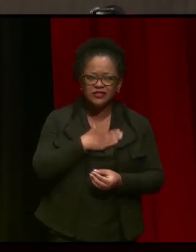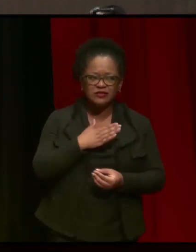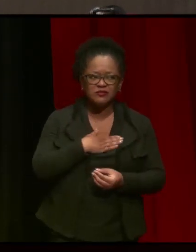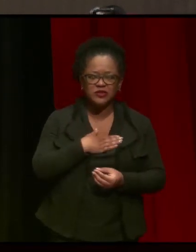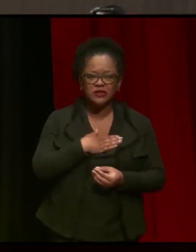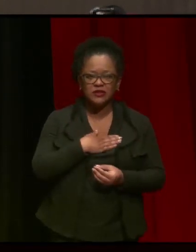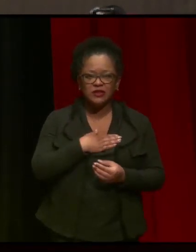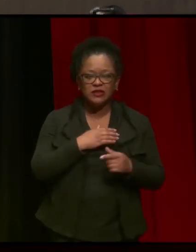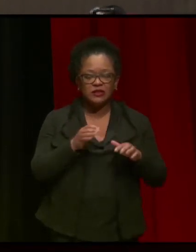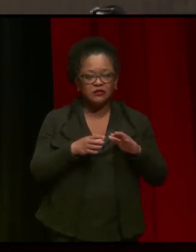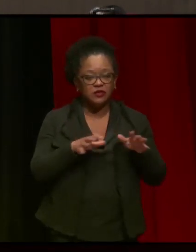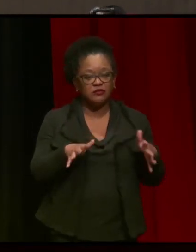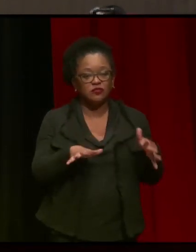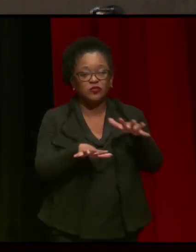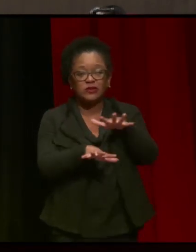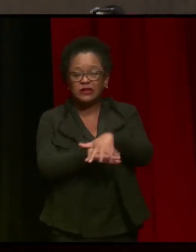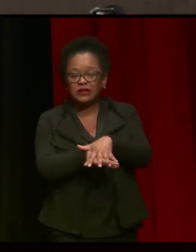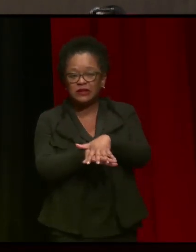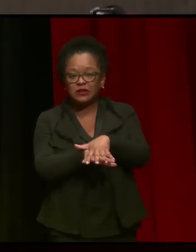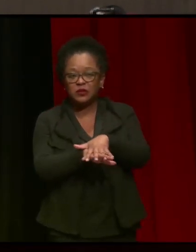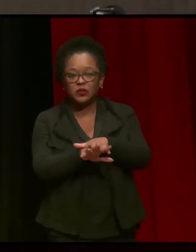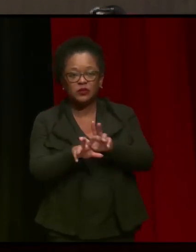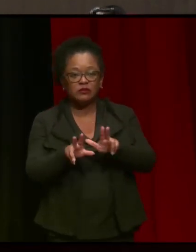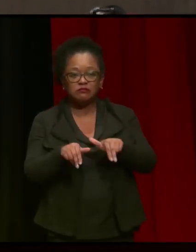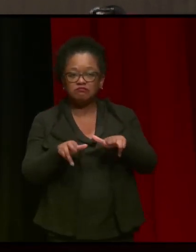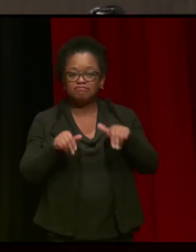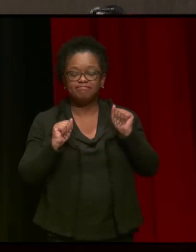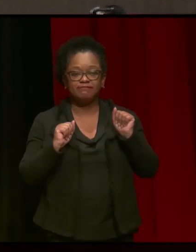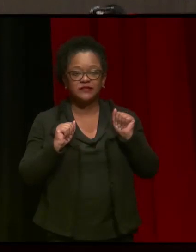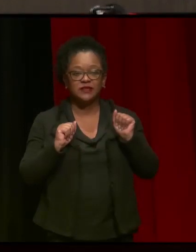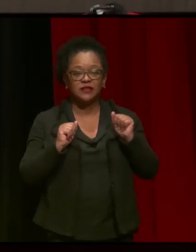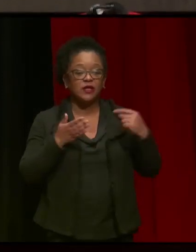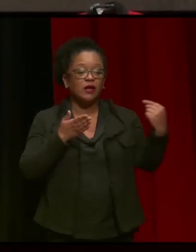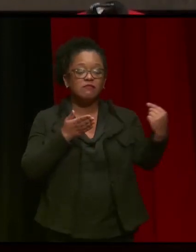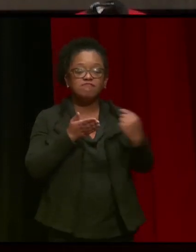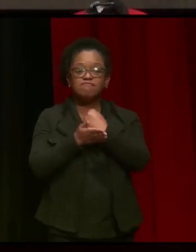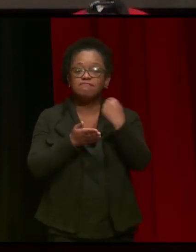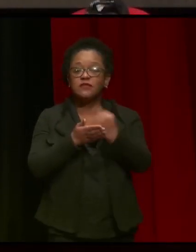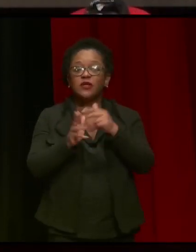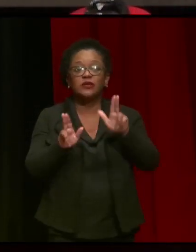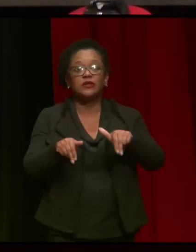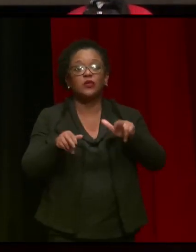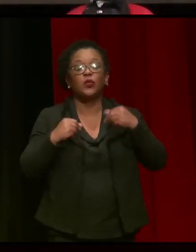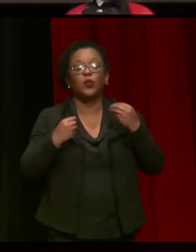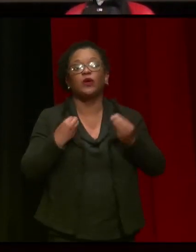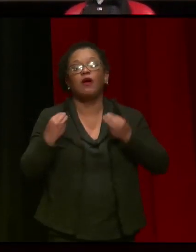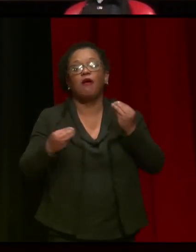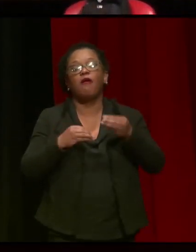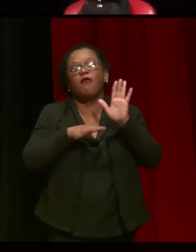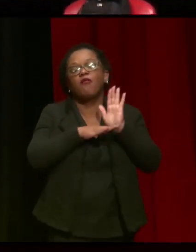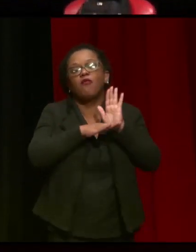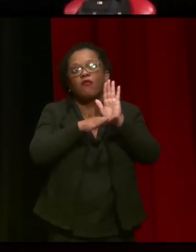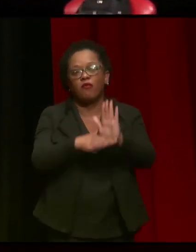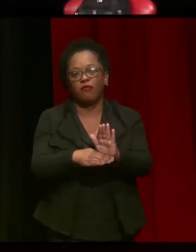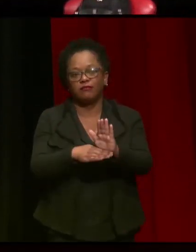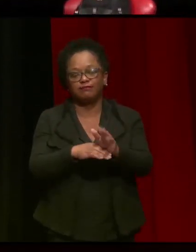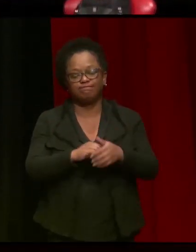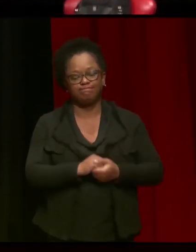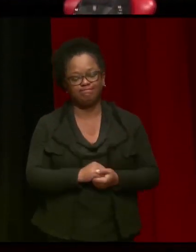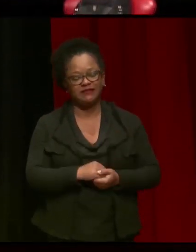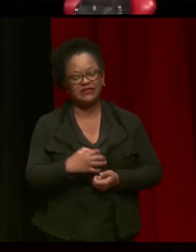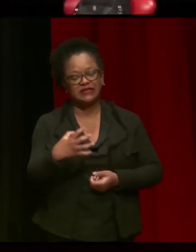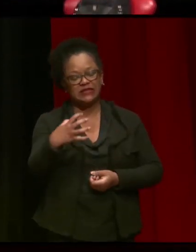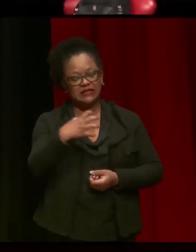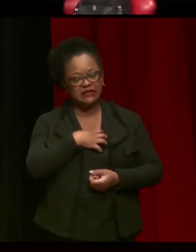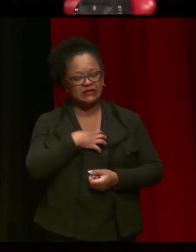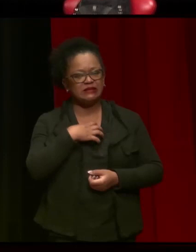Que ninguém nunca me perguntou se eu poderia ajudar de alguma forma. É. E isso abalou mais,